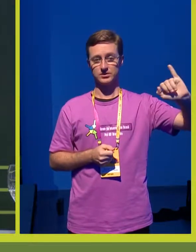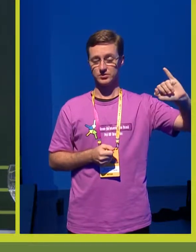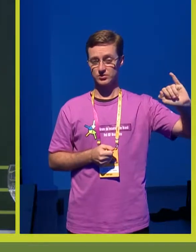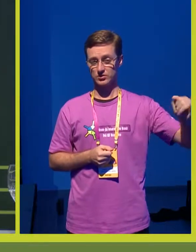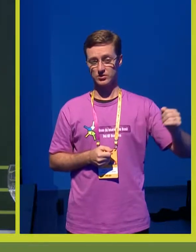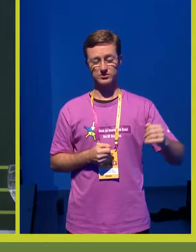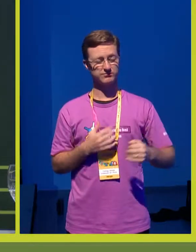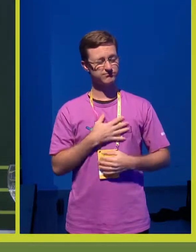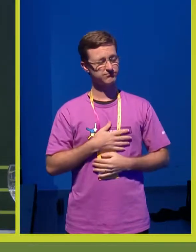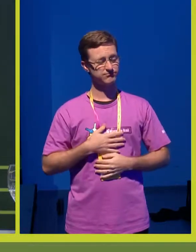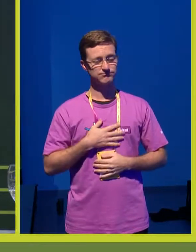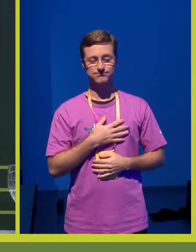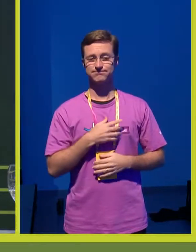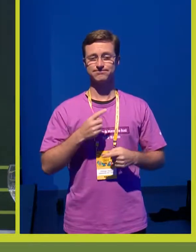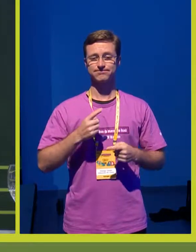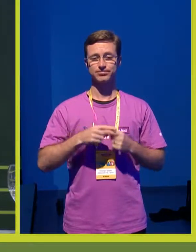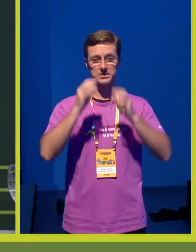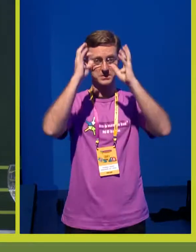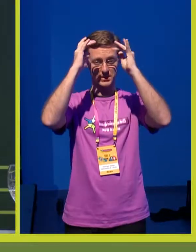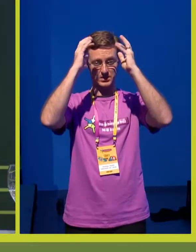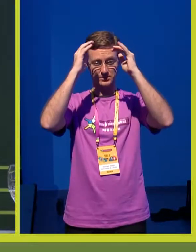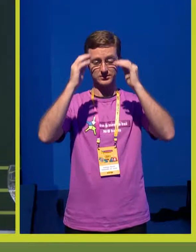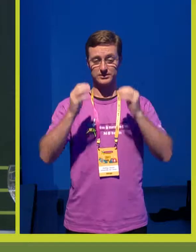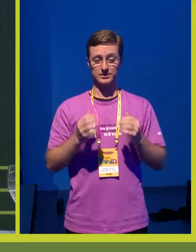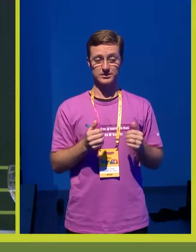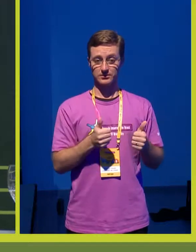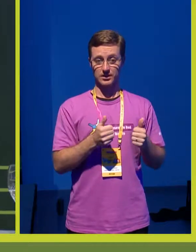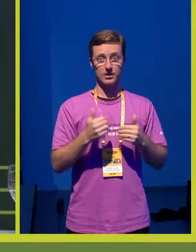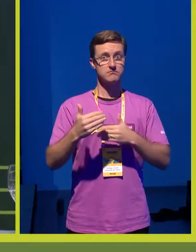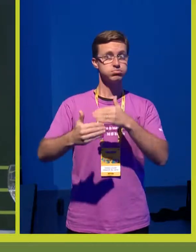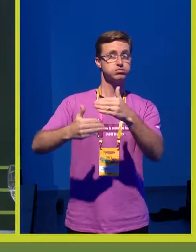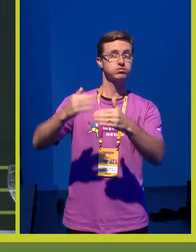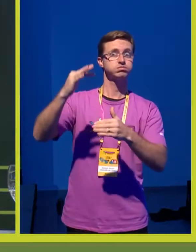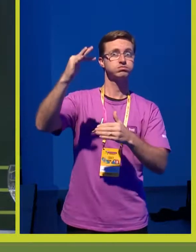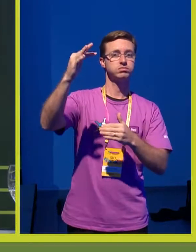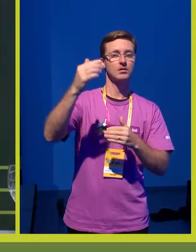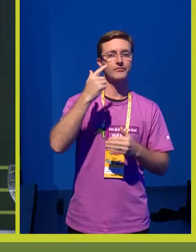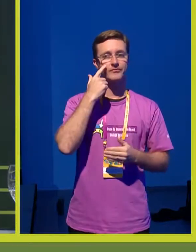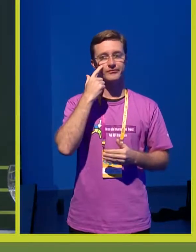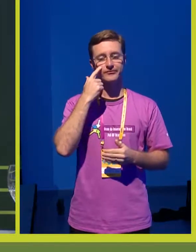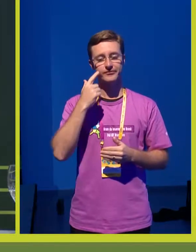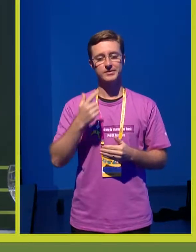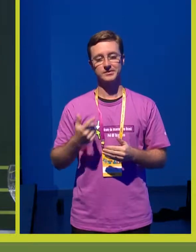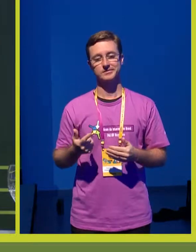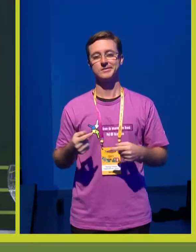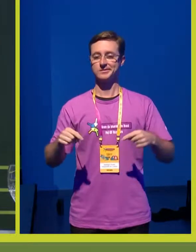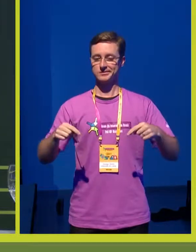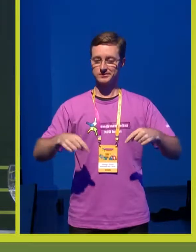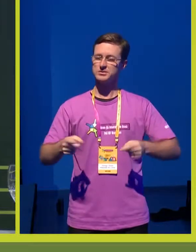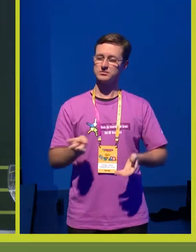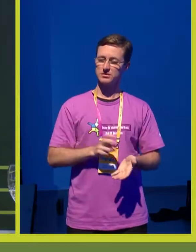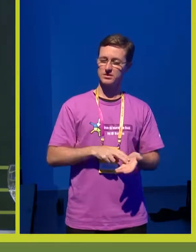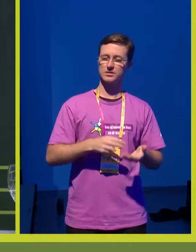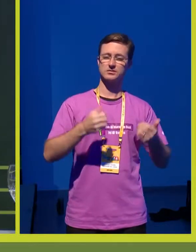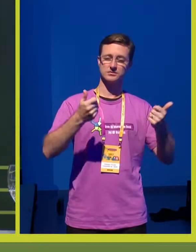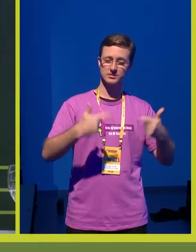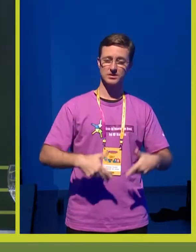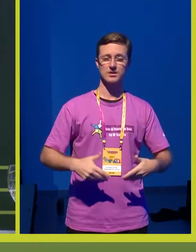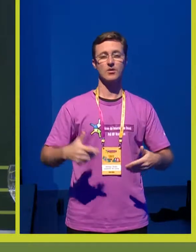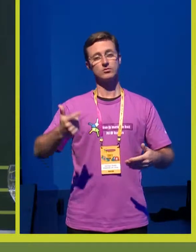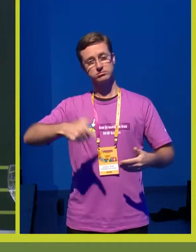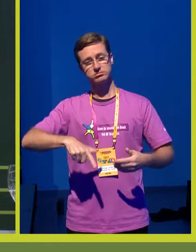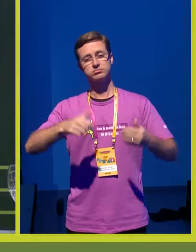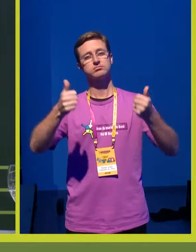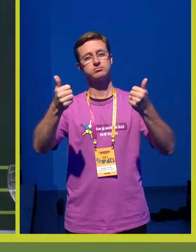importante justamente pela necessidade de respeito a uma previsão legal eu falei isso mais cedo mas volto a falar que também